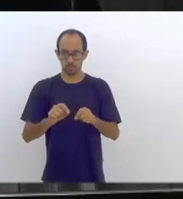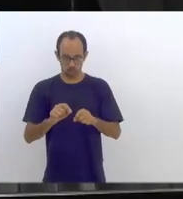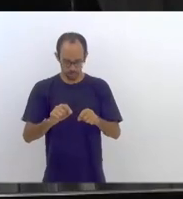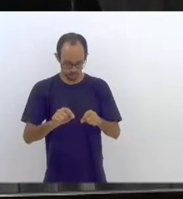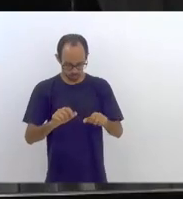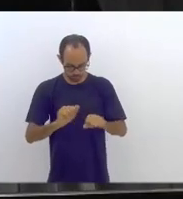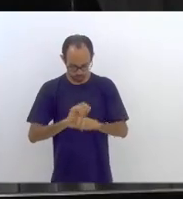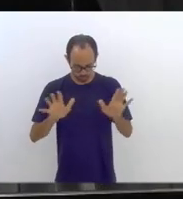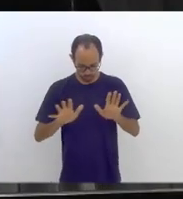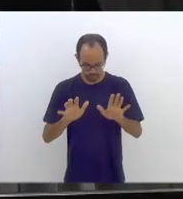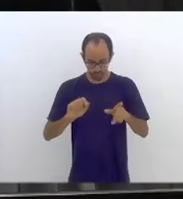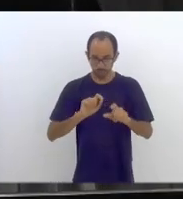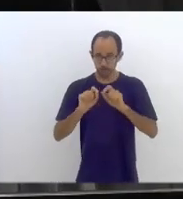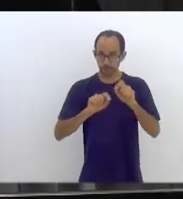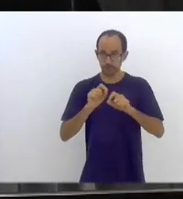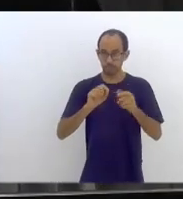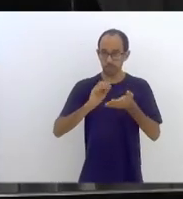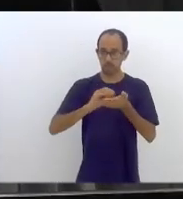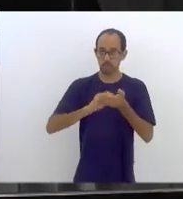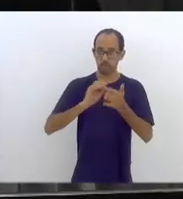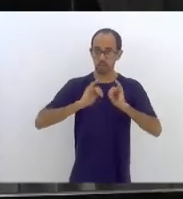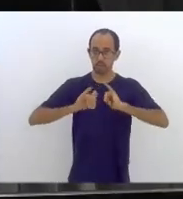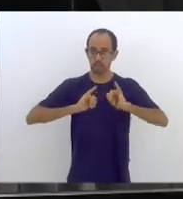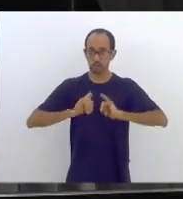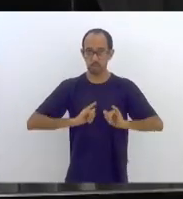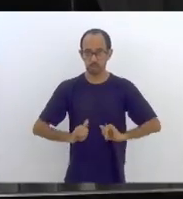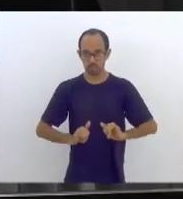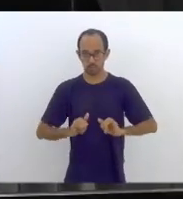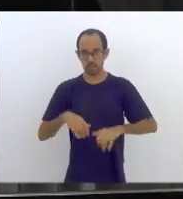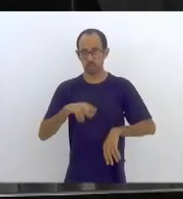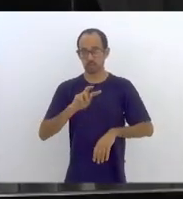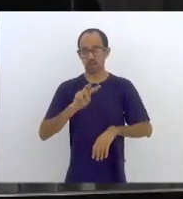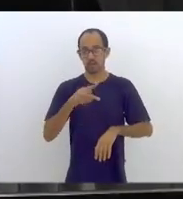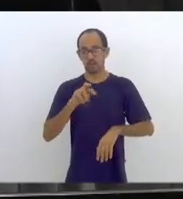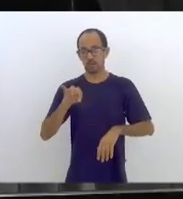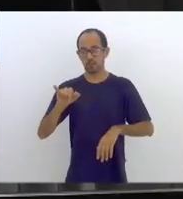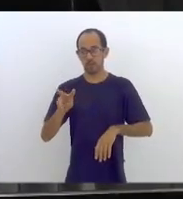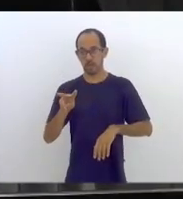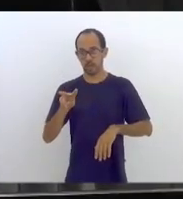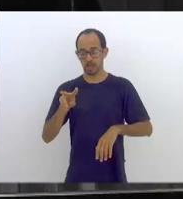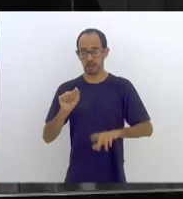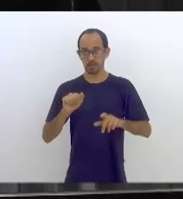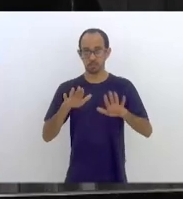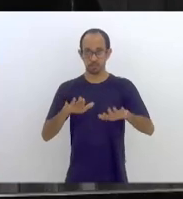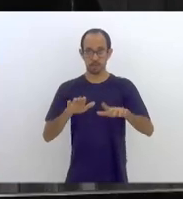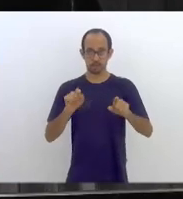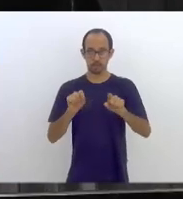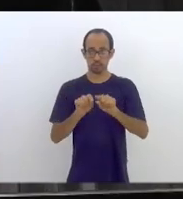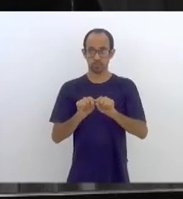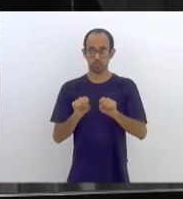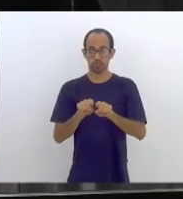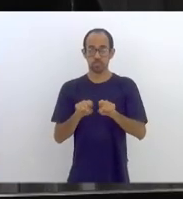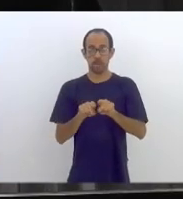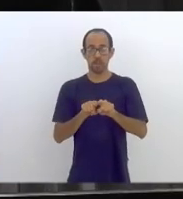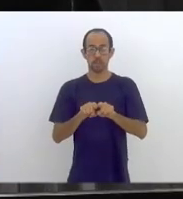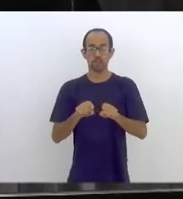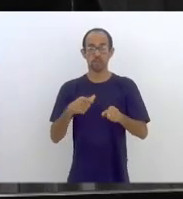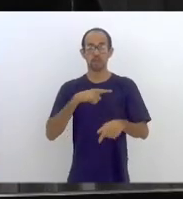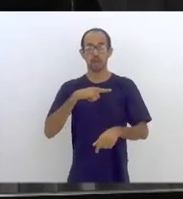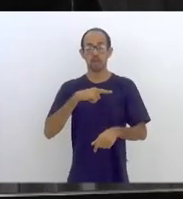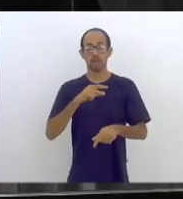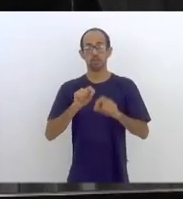pela lógica da desinformação com relação ao HIV Aids mas a gente tem um descaso